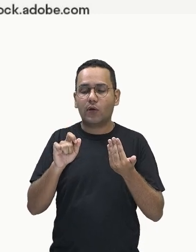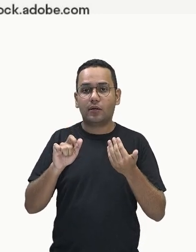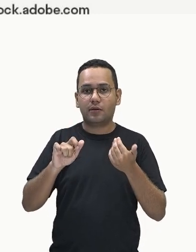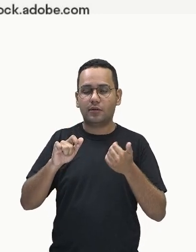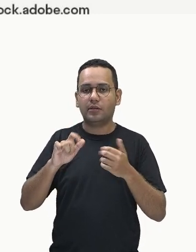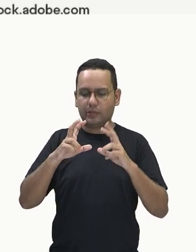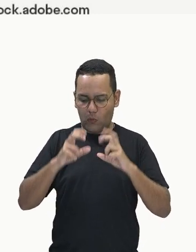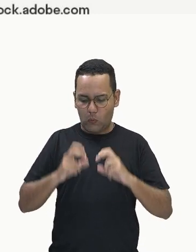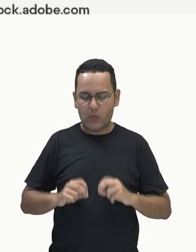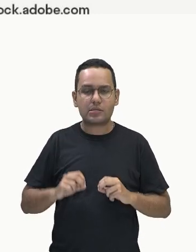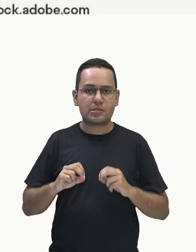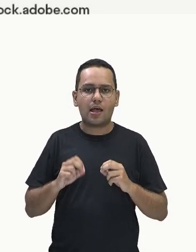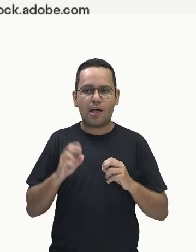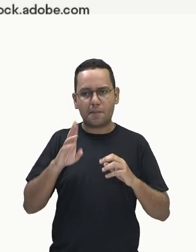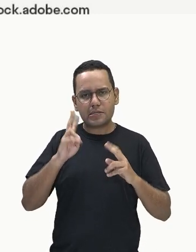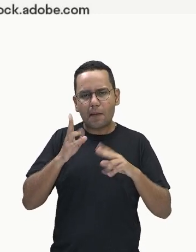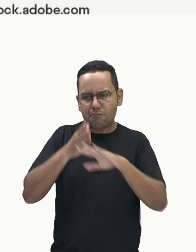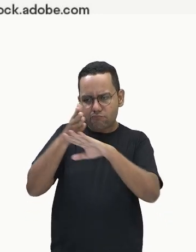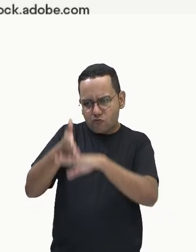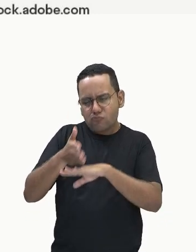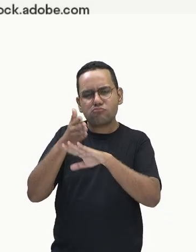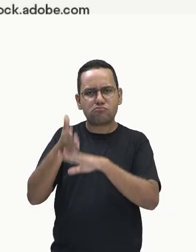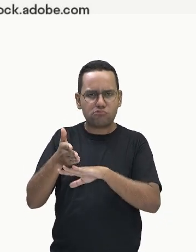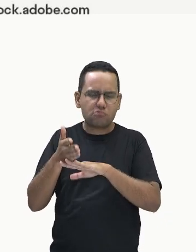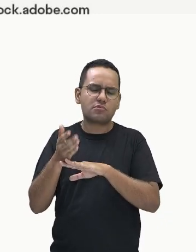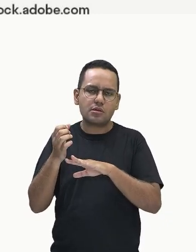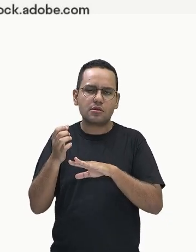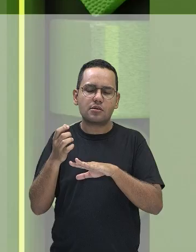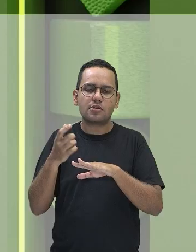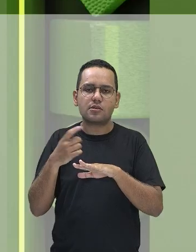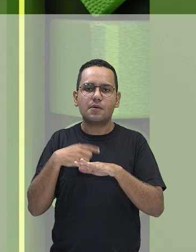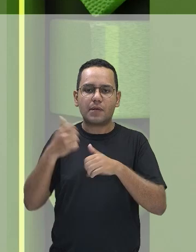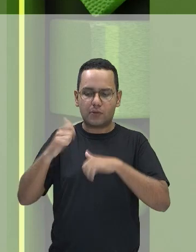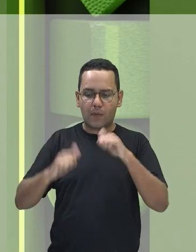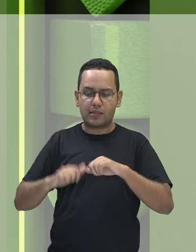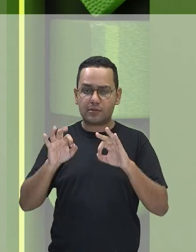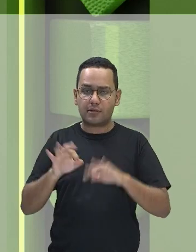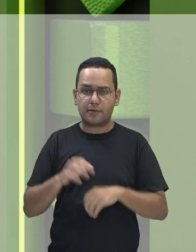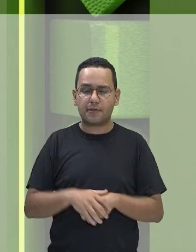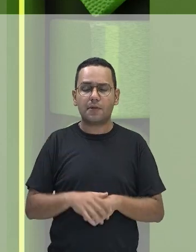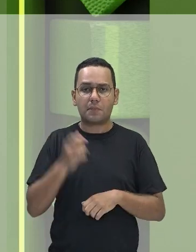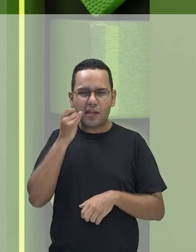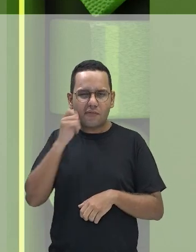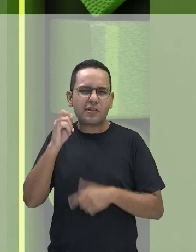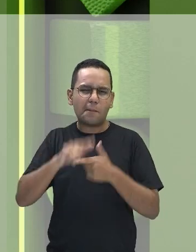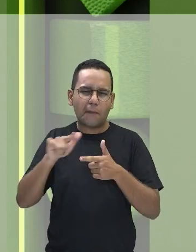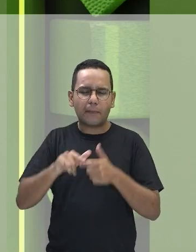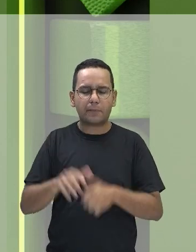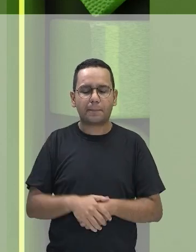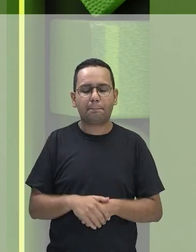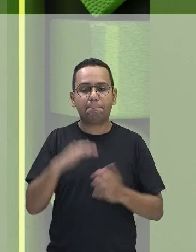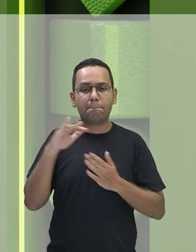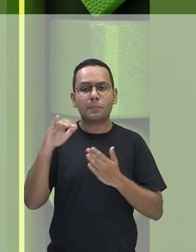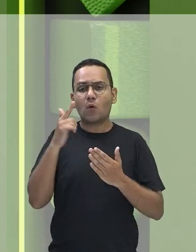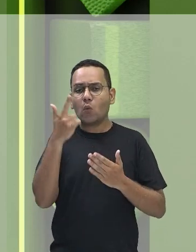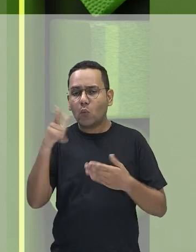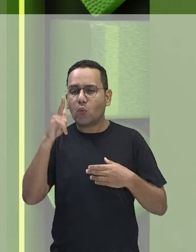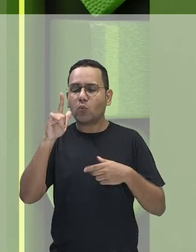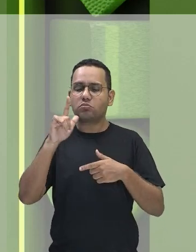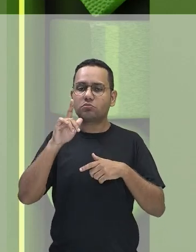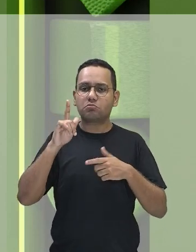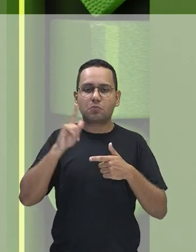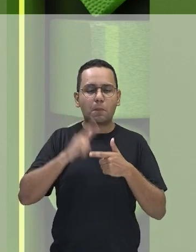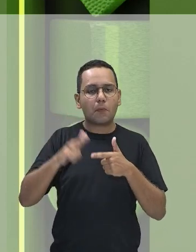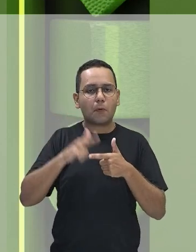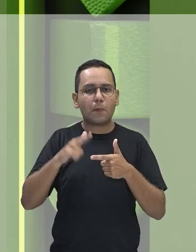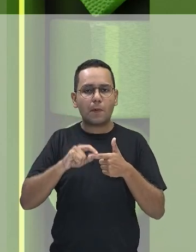tenha esse risco de sofrer uma consequência um pouco mais séria. Outro problema que afeta bastante o sistema reprodutor